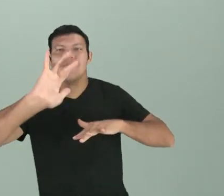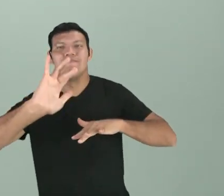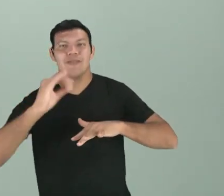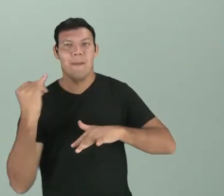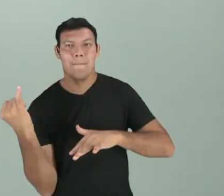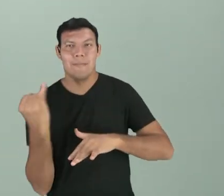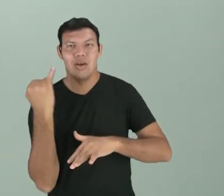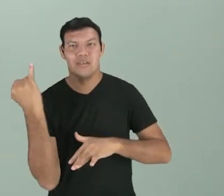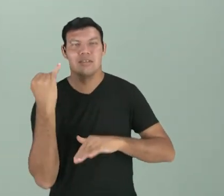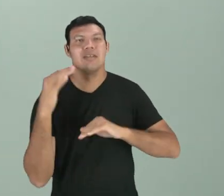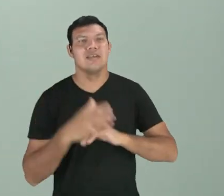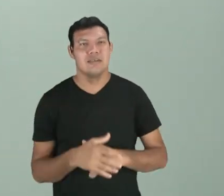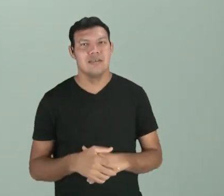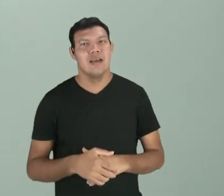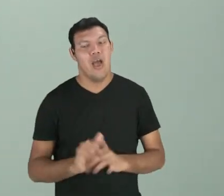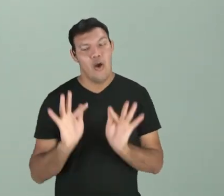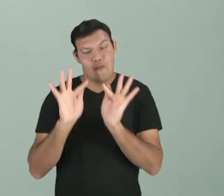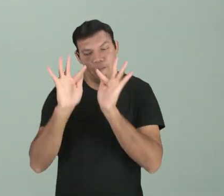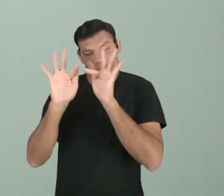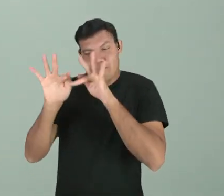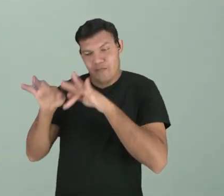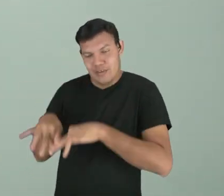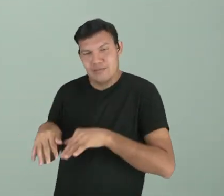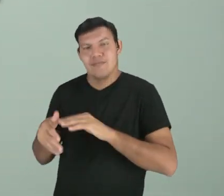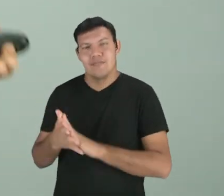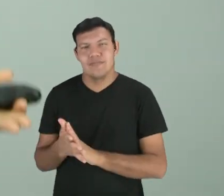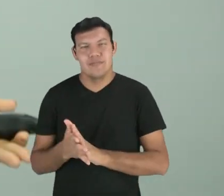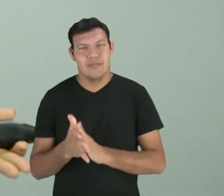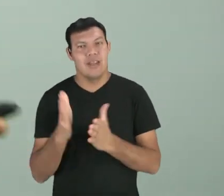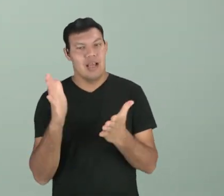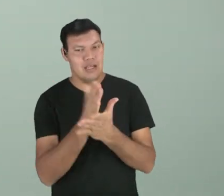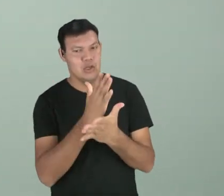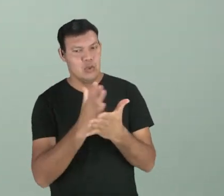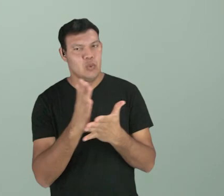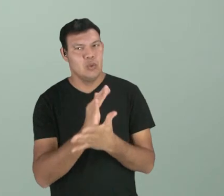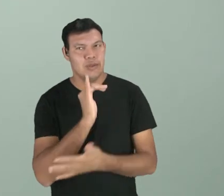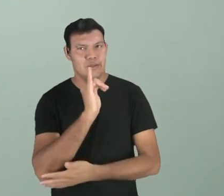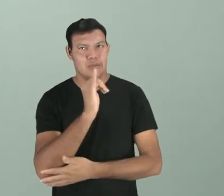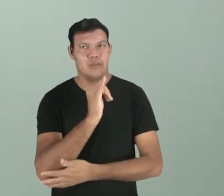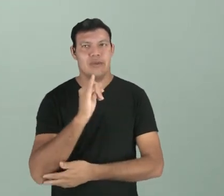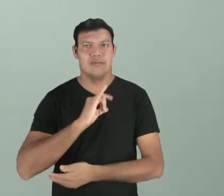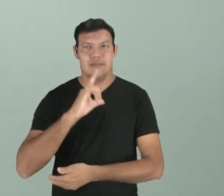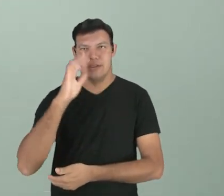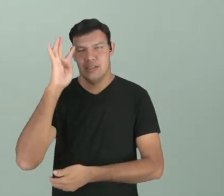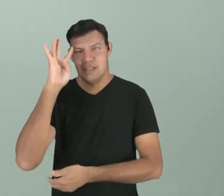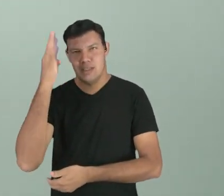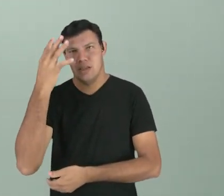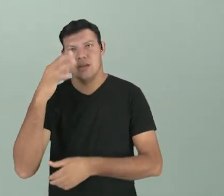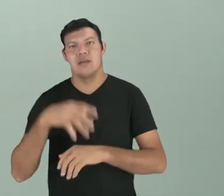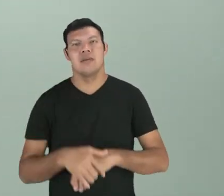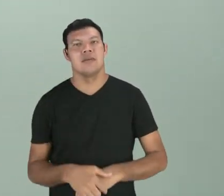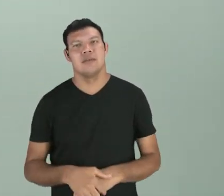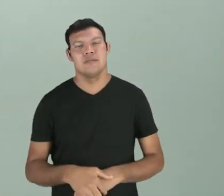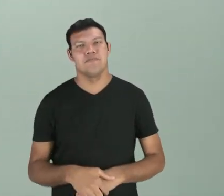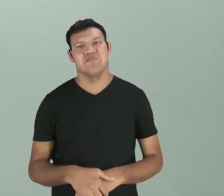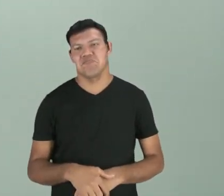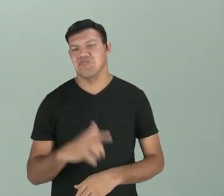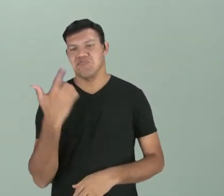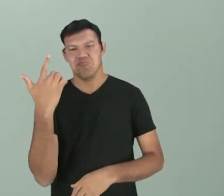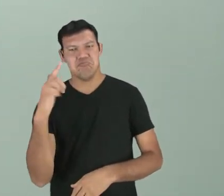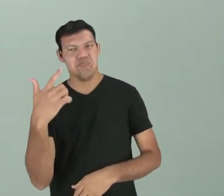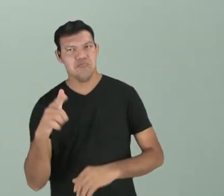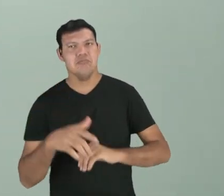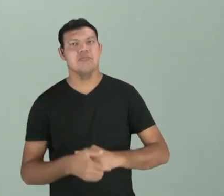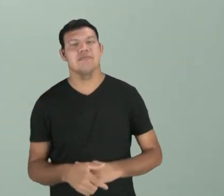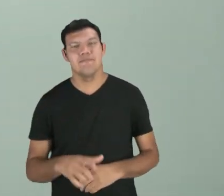desfecho O que é a saída do conflito muitas narrativas nós temos a resolução outras narrativas não dá